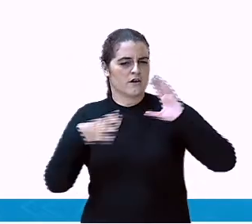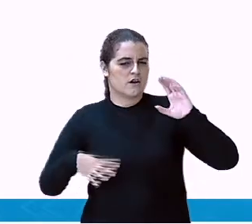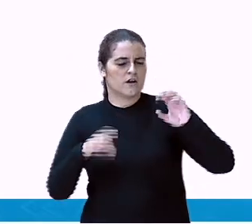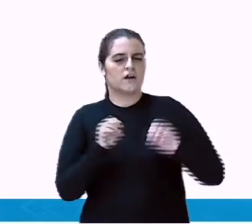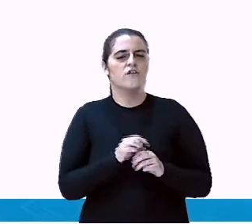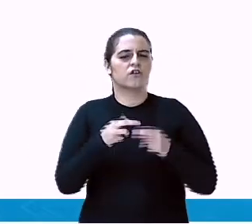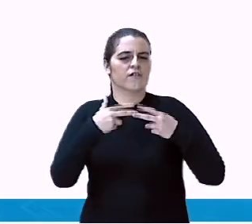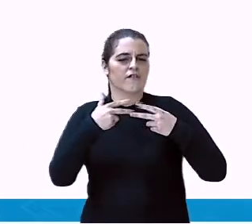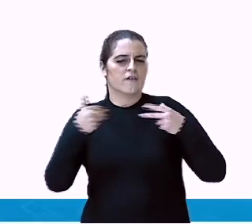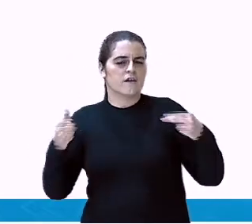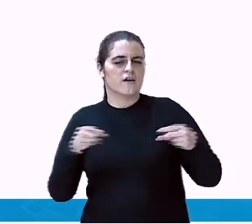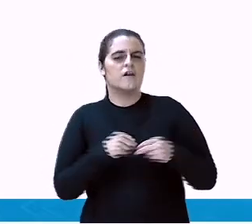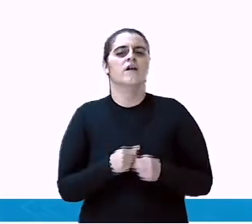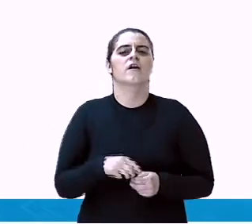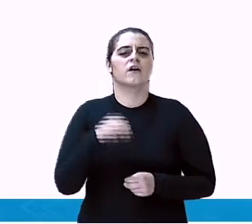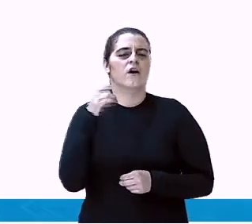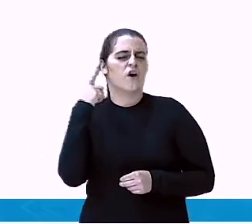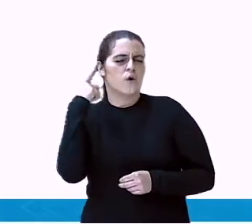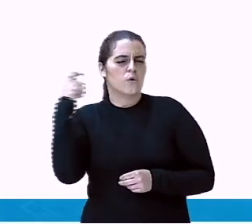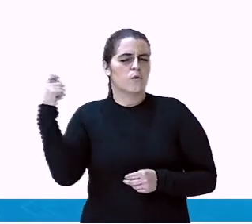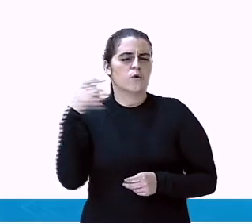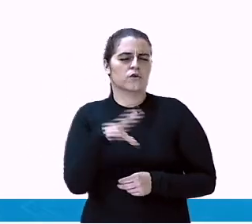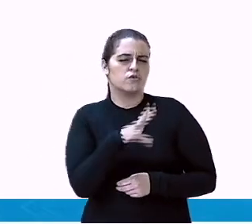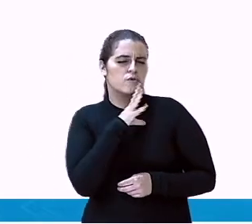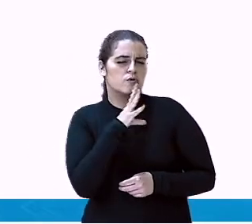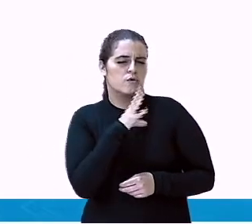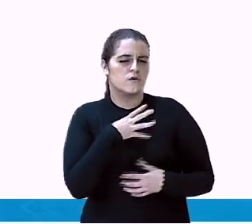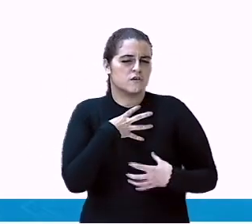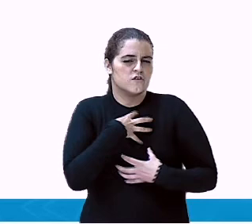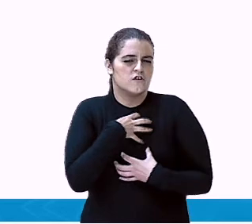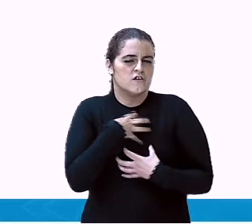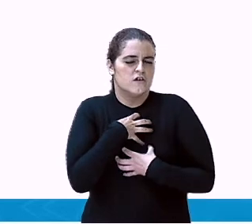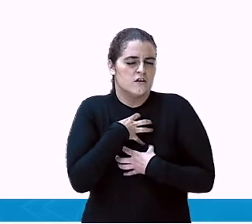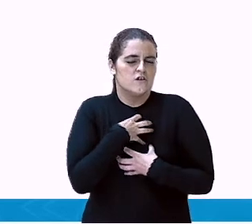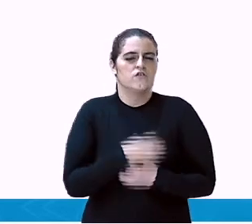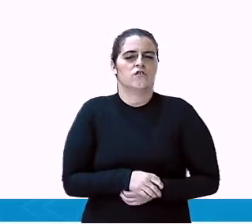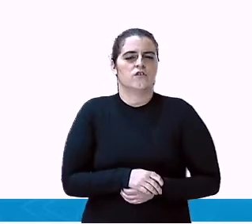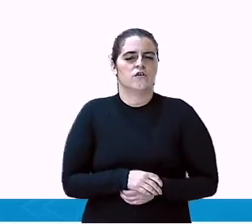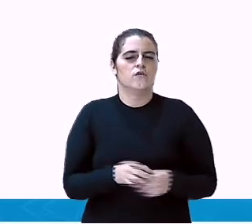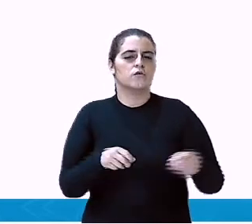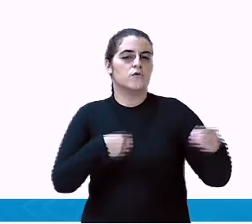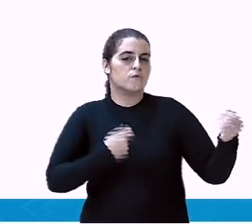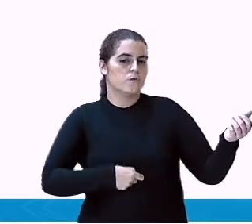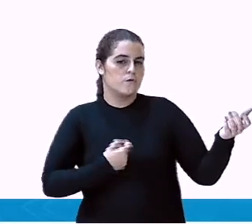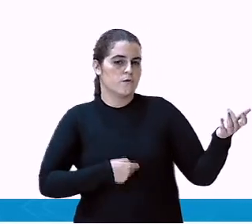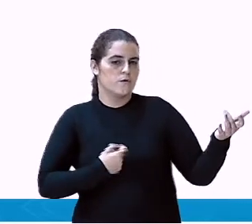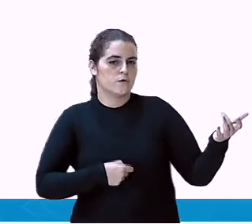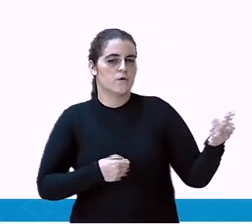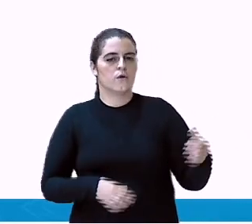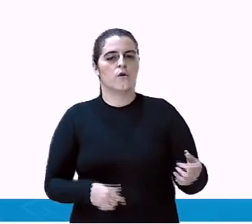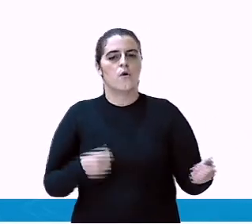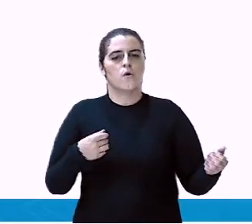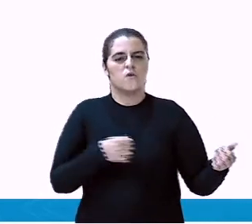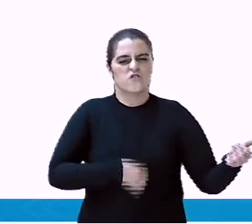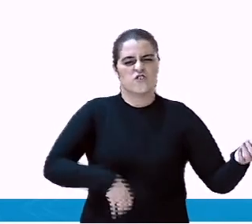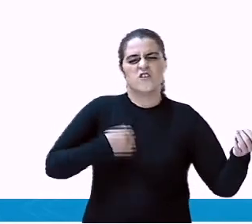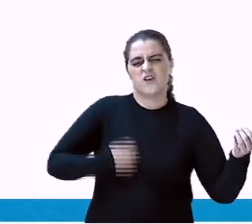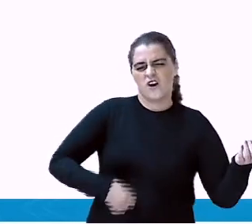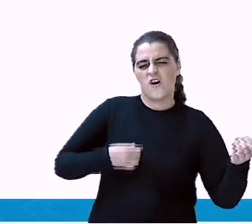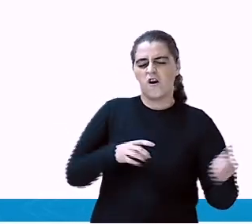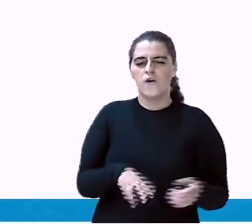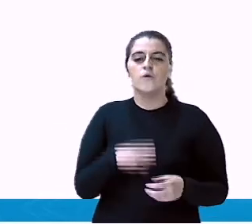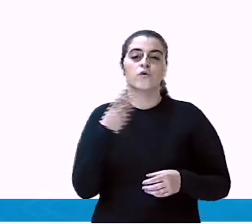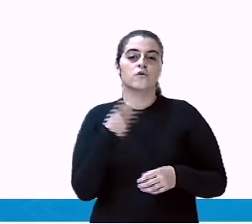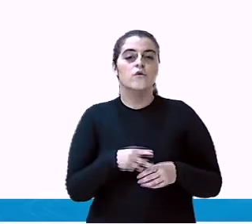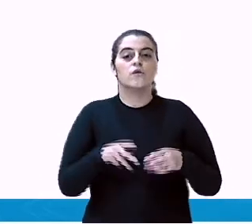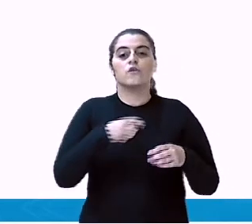que reconhecemos. Por exemplo, é o que nos permite diferenciar o som de um violão ou de uma guitarra, ou de uma voz